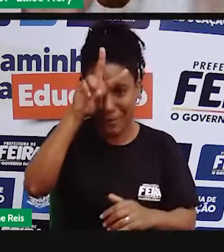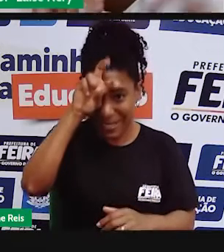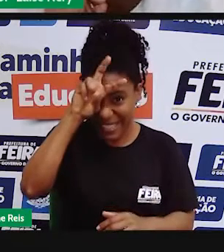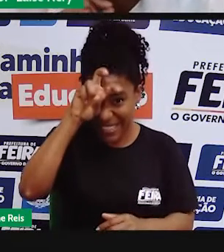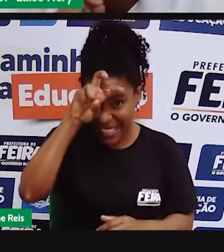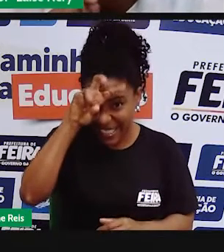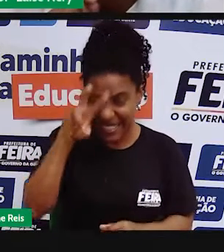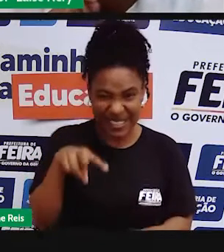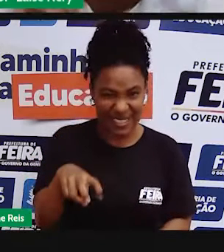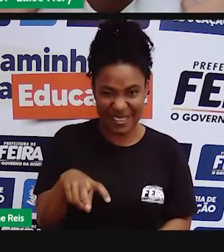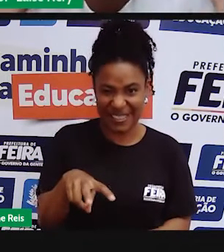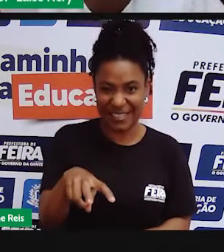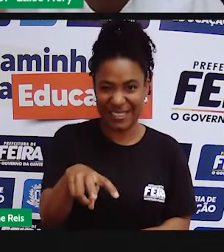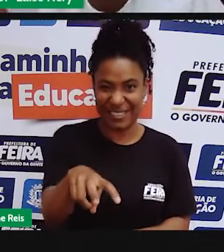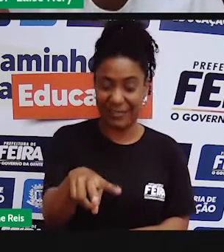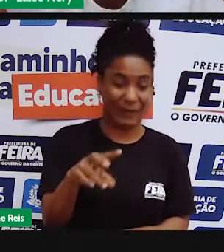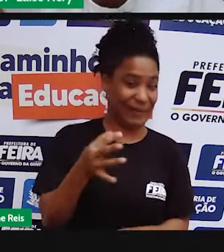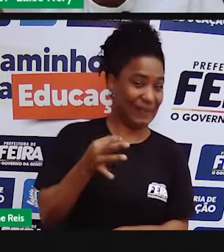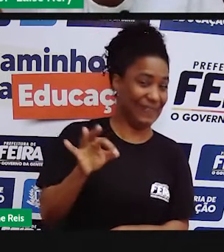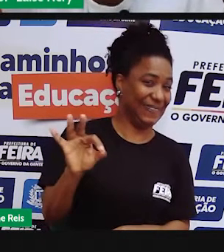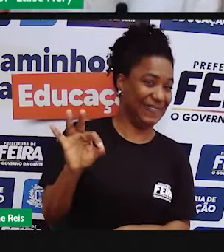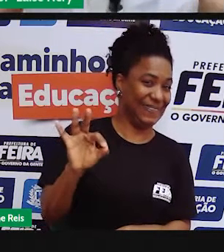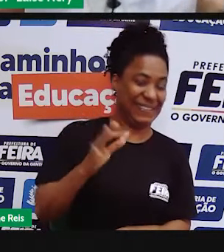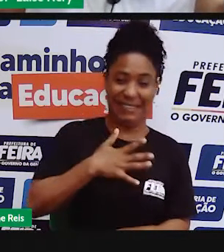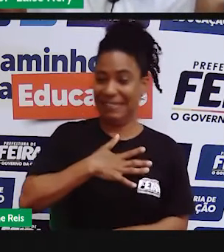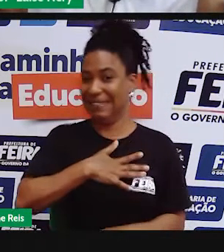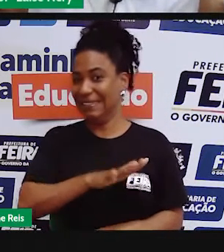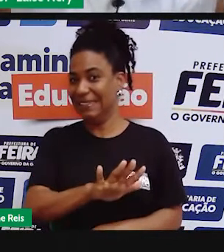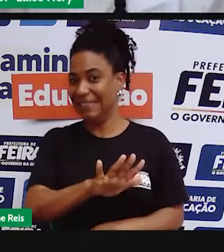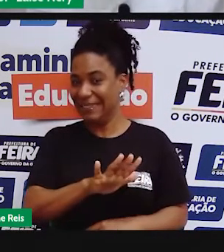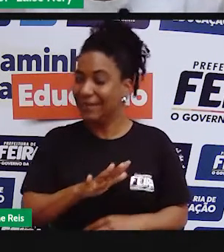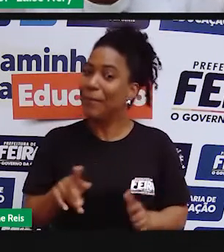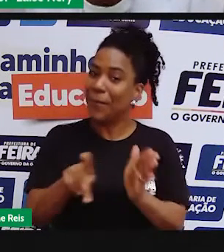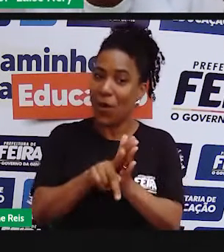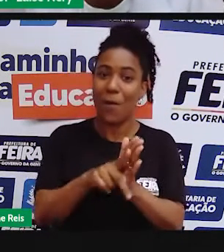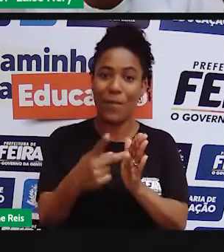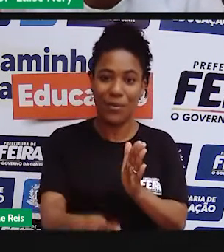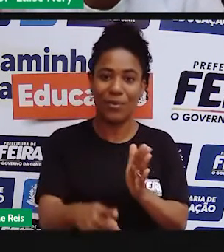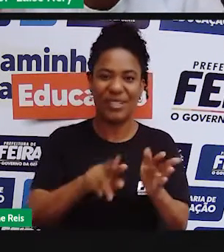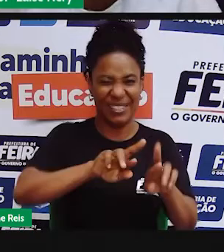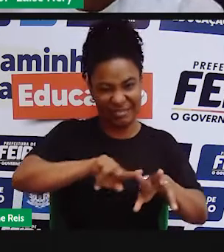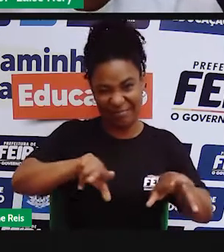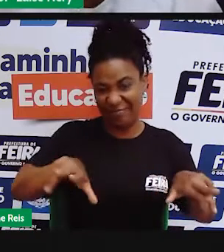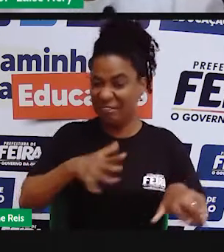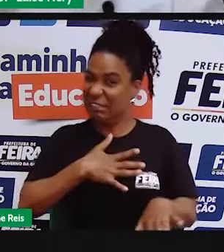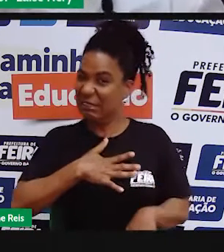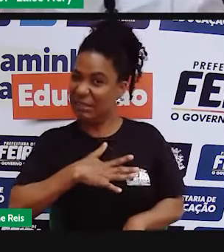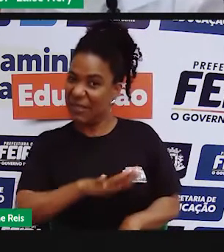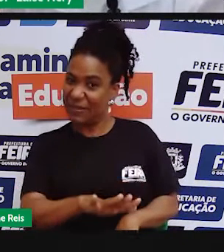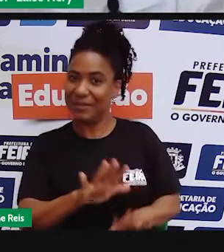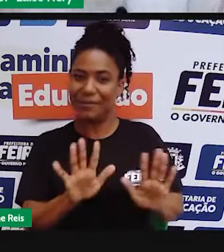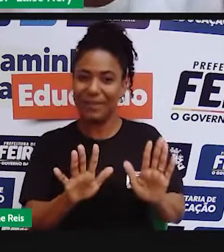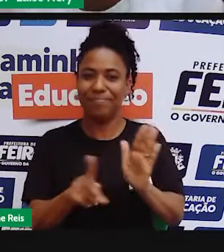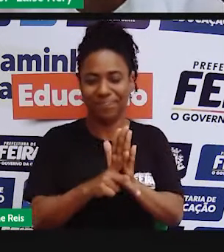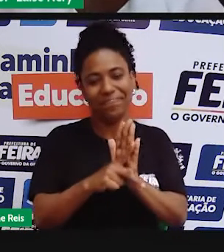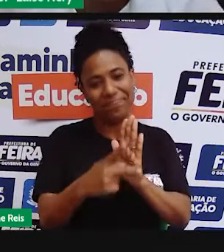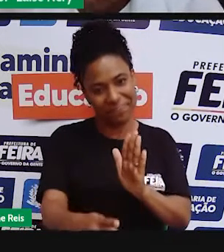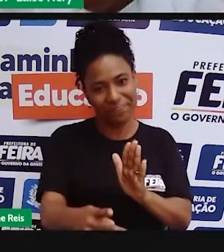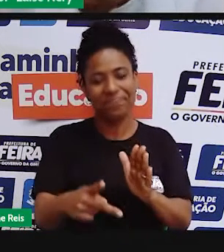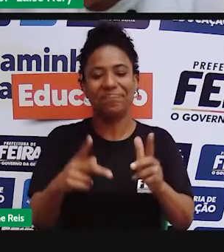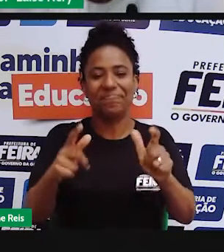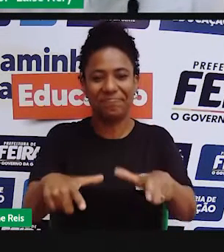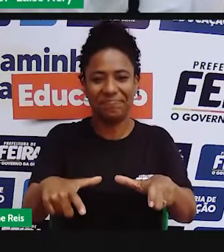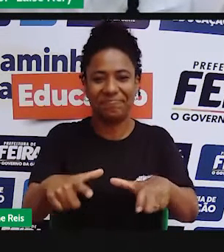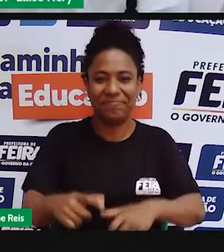os insetos, as baratas, também fazem parte da biodiversidade. A gente não gosta deles, né? Mas eles